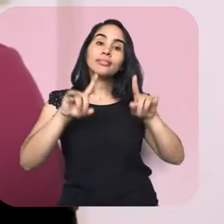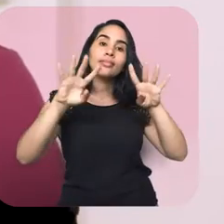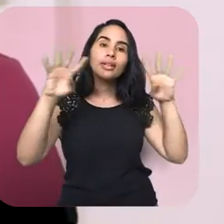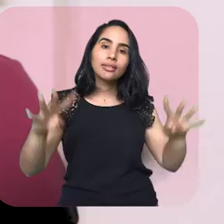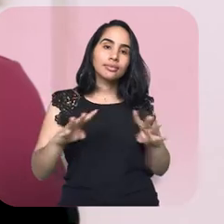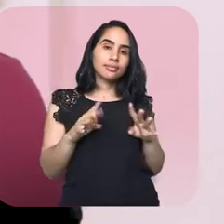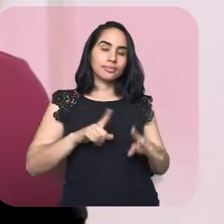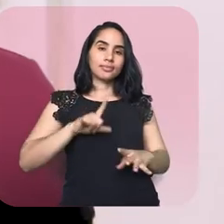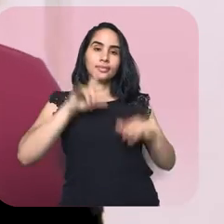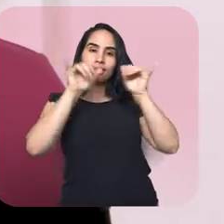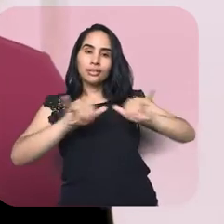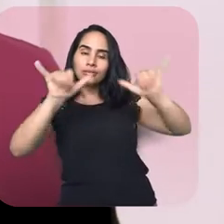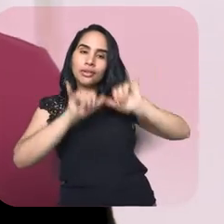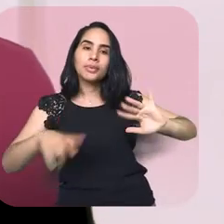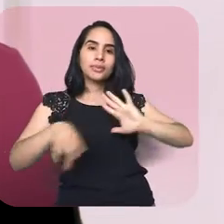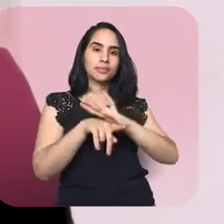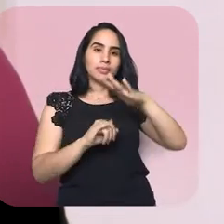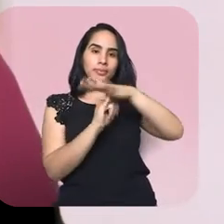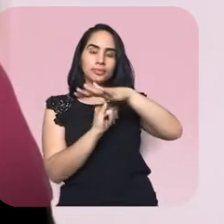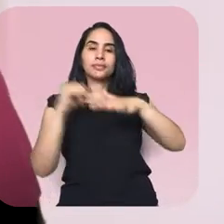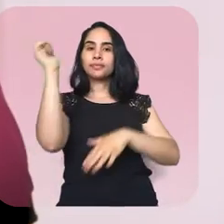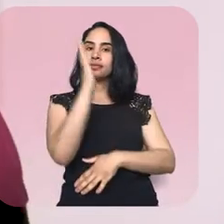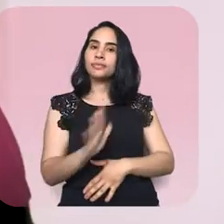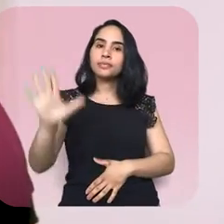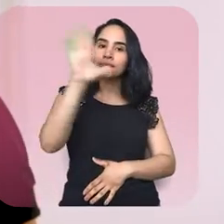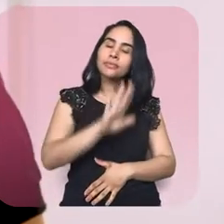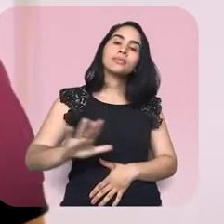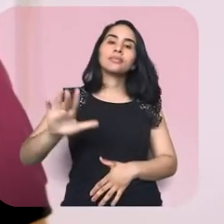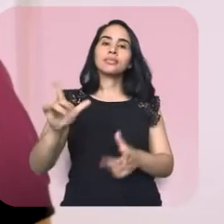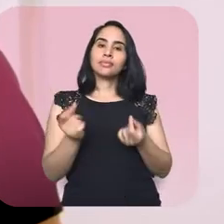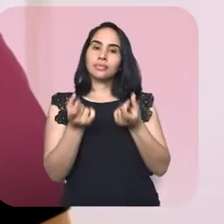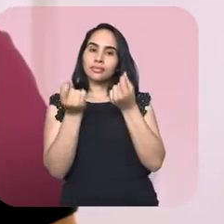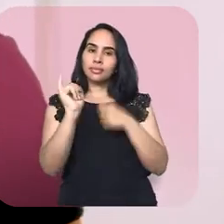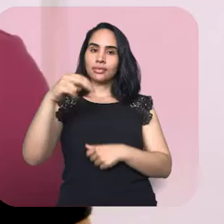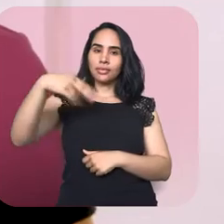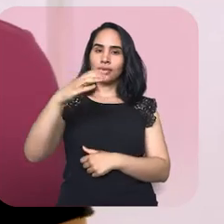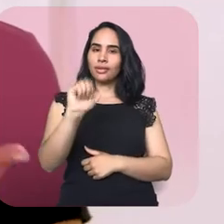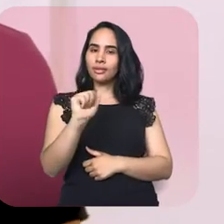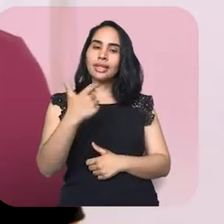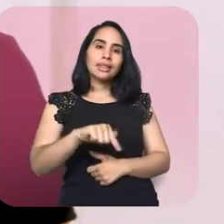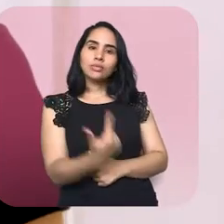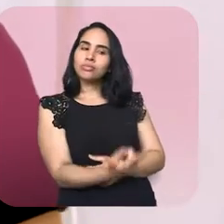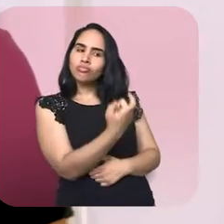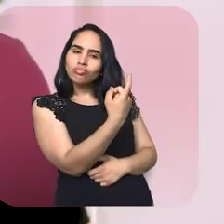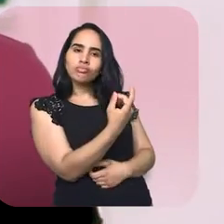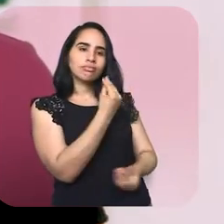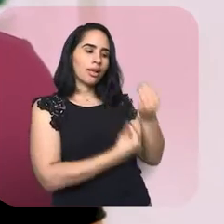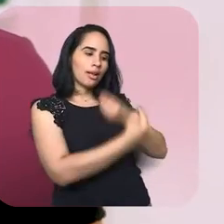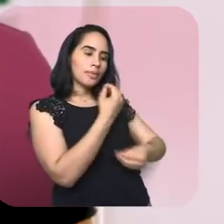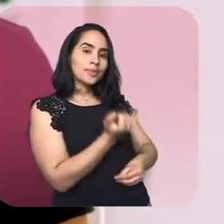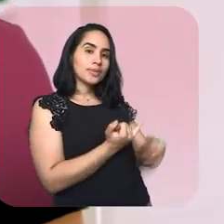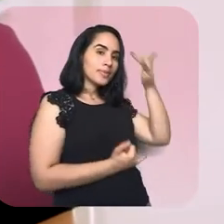câncer mas atenção segundo o Instituto profissional do câncer winca não existe um alimento específico que